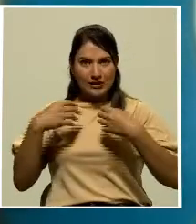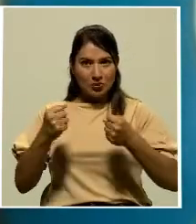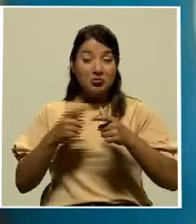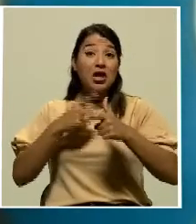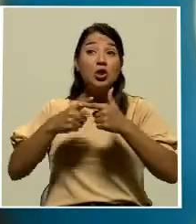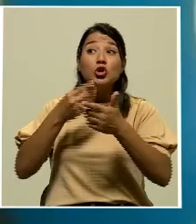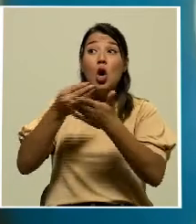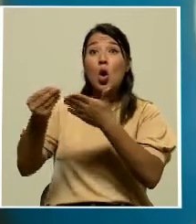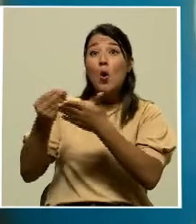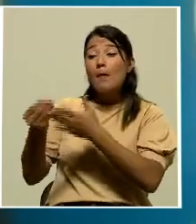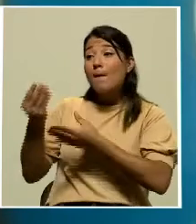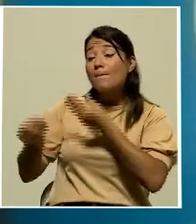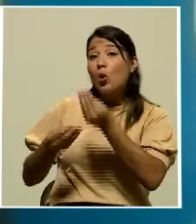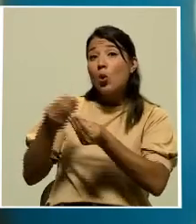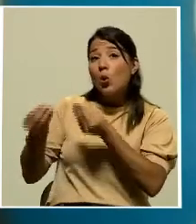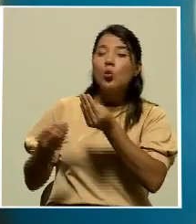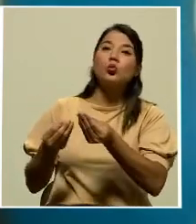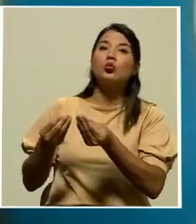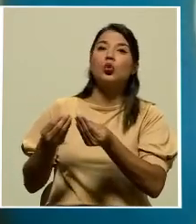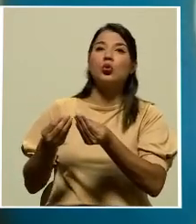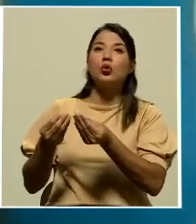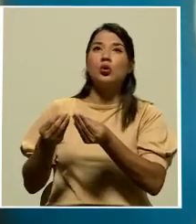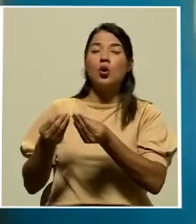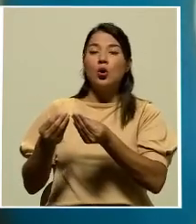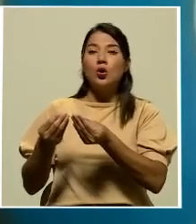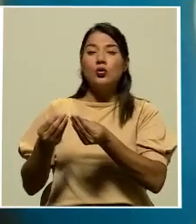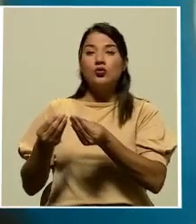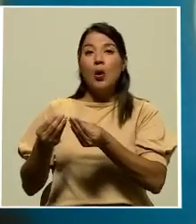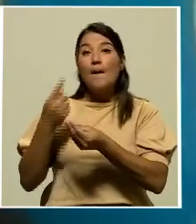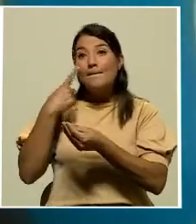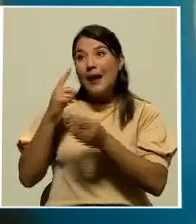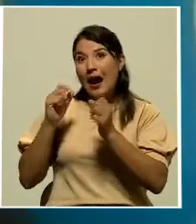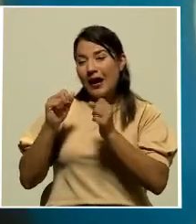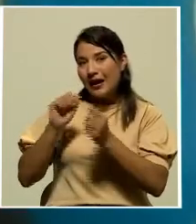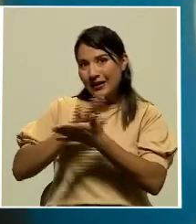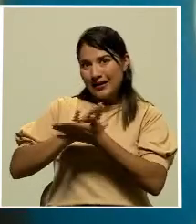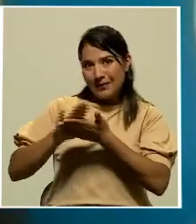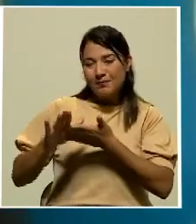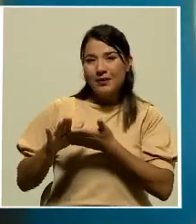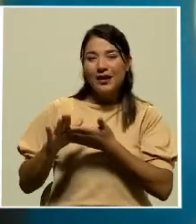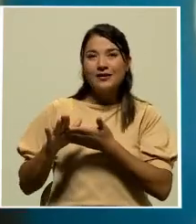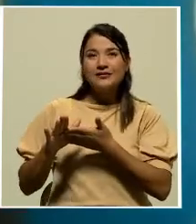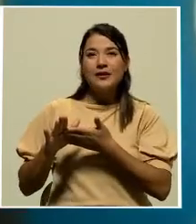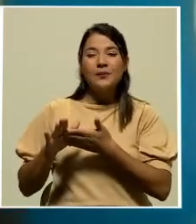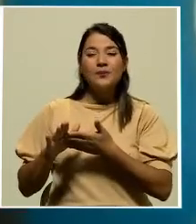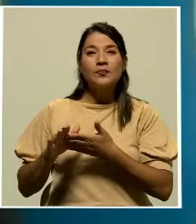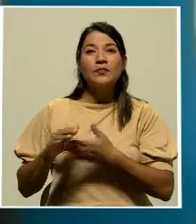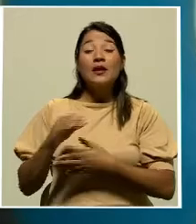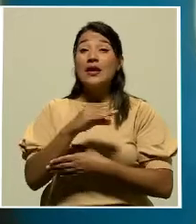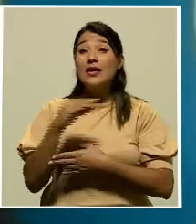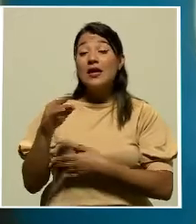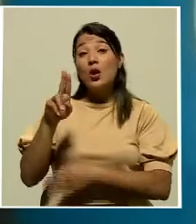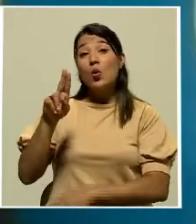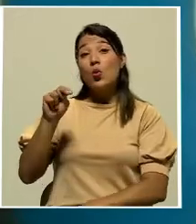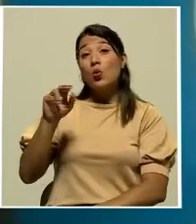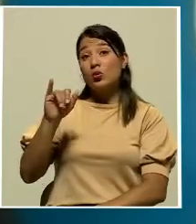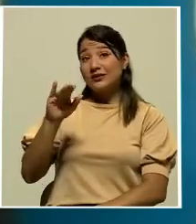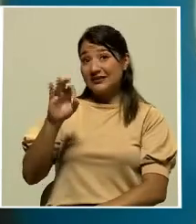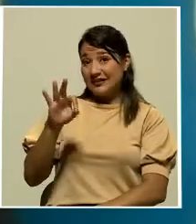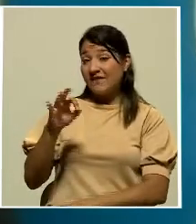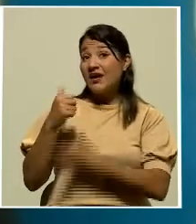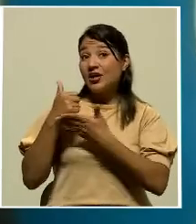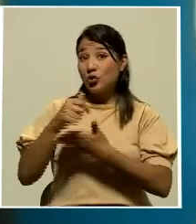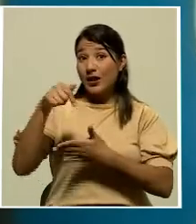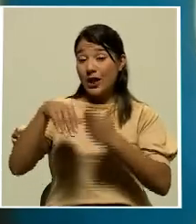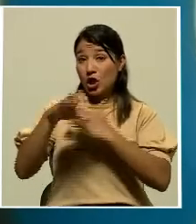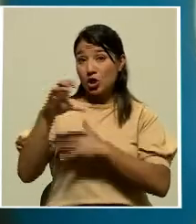suministros, como falou muito bem Don Ernesto, que é uma abordagem global da UNICEF que hicimos aqui em Costa Rica. Mais de